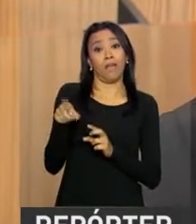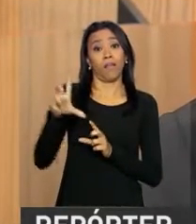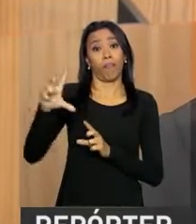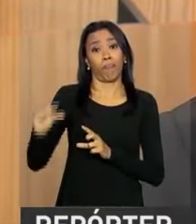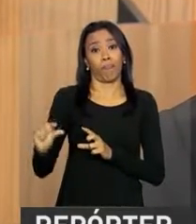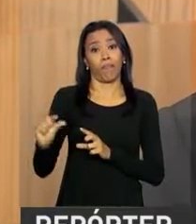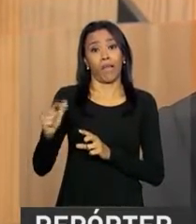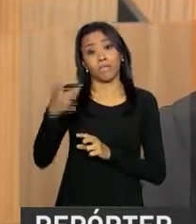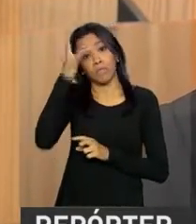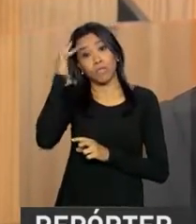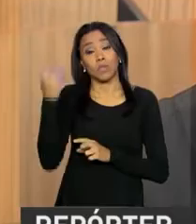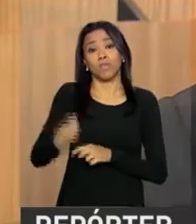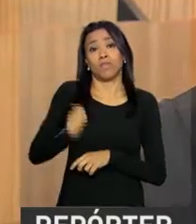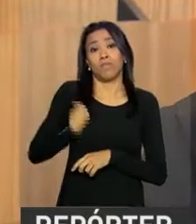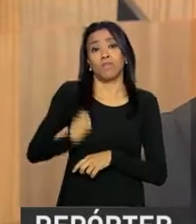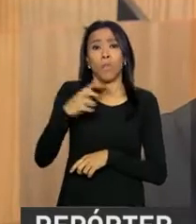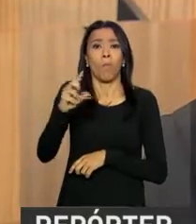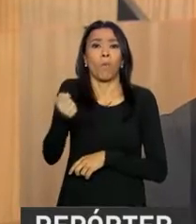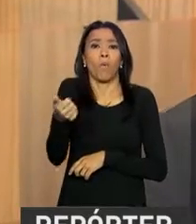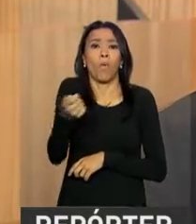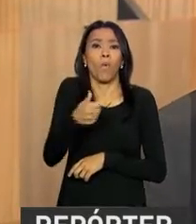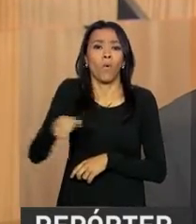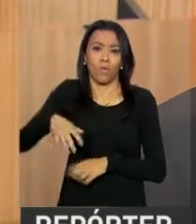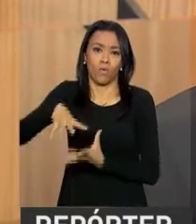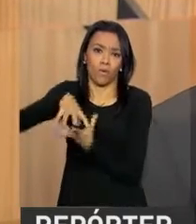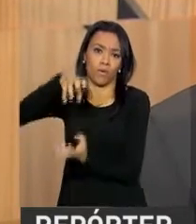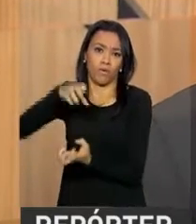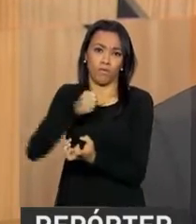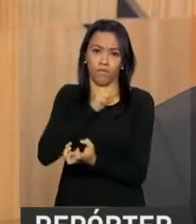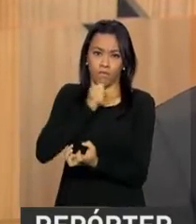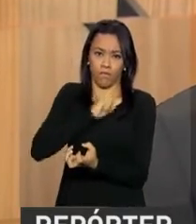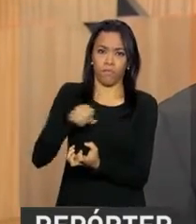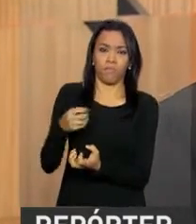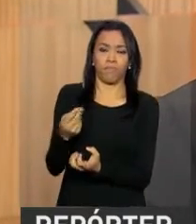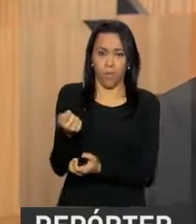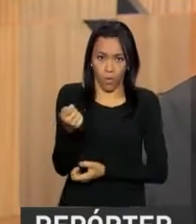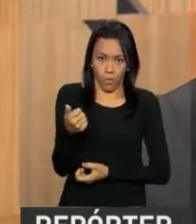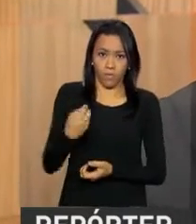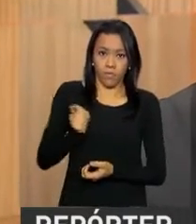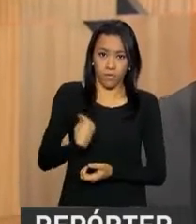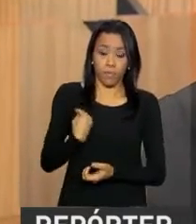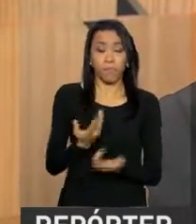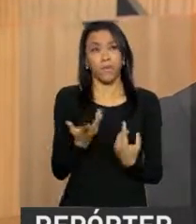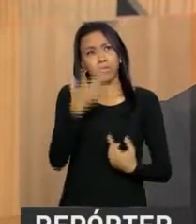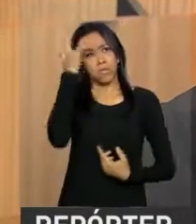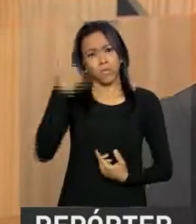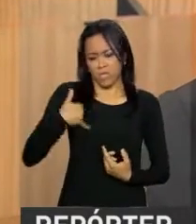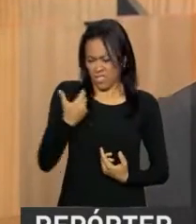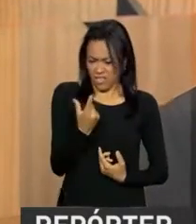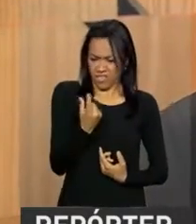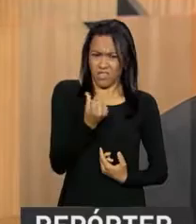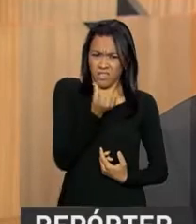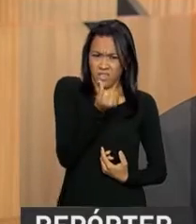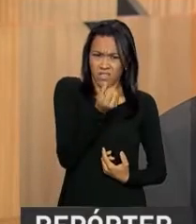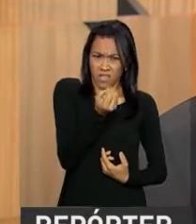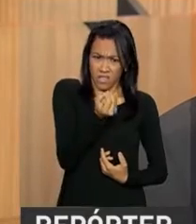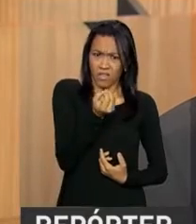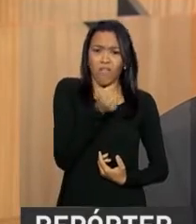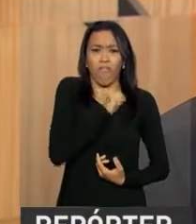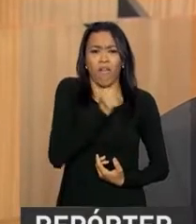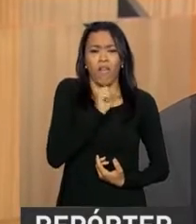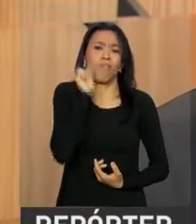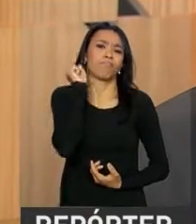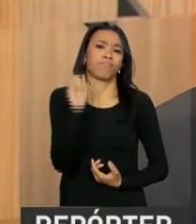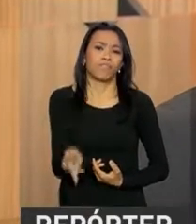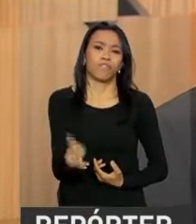baixo as pessoas viviam muito poucos anos então como o as pessoas com 60 anos eram verde estavam já estava se aposentando